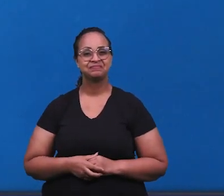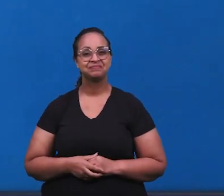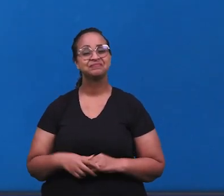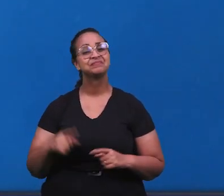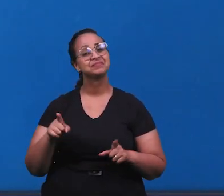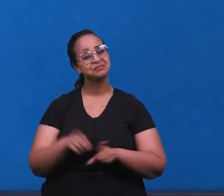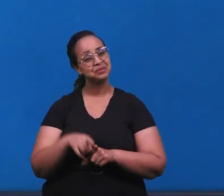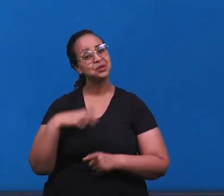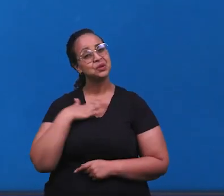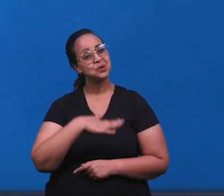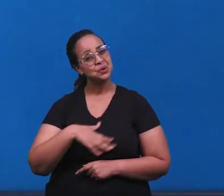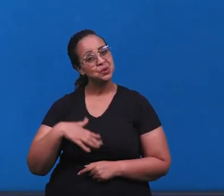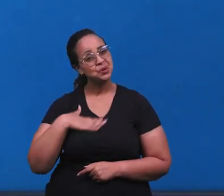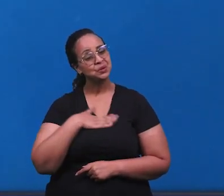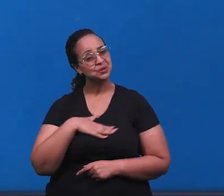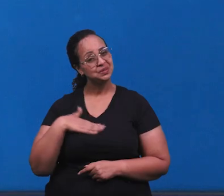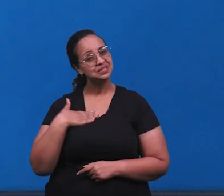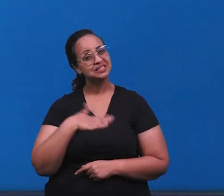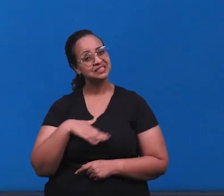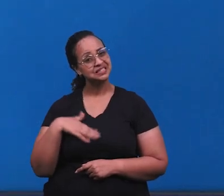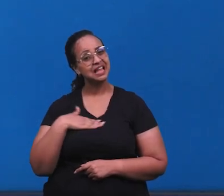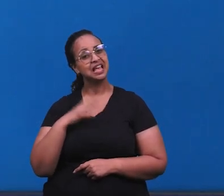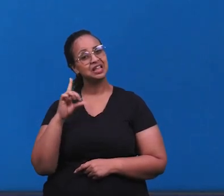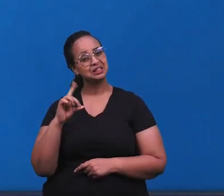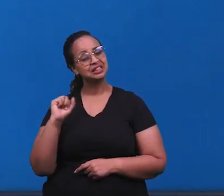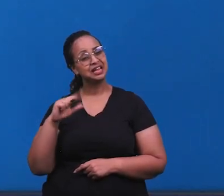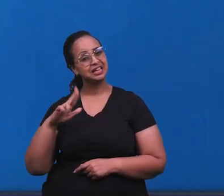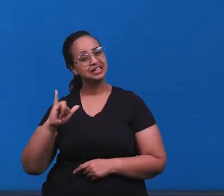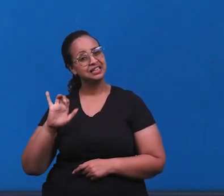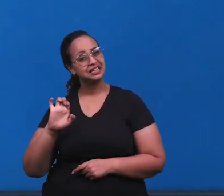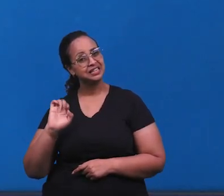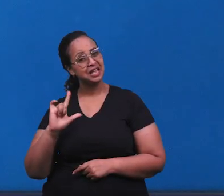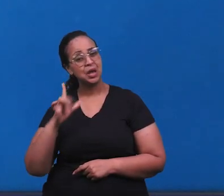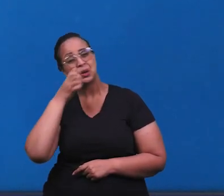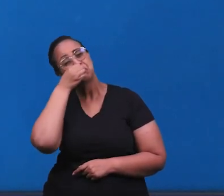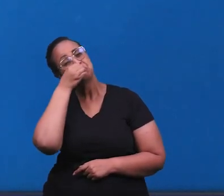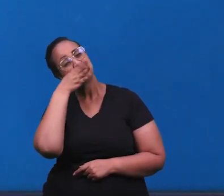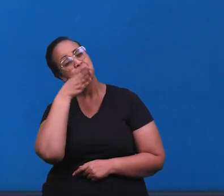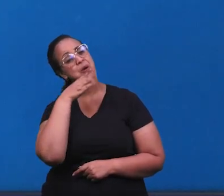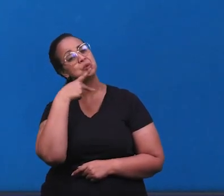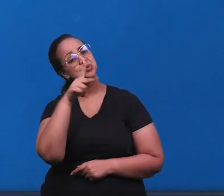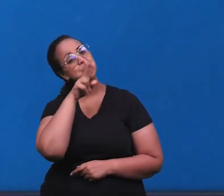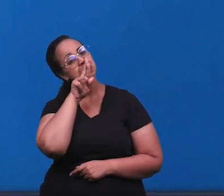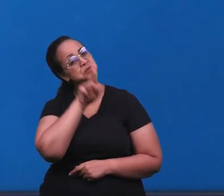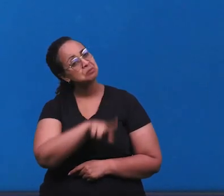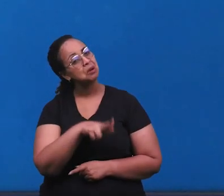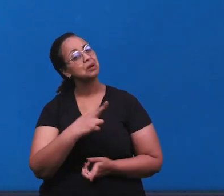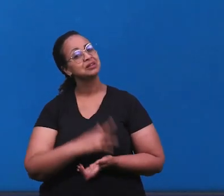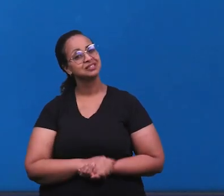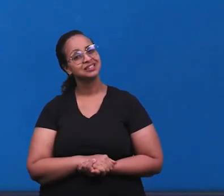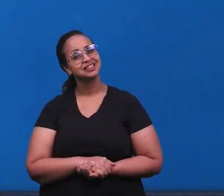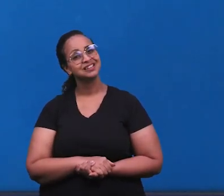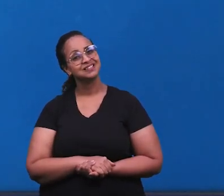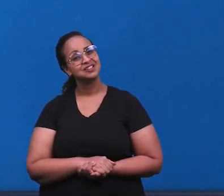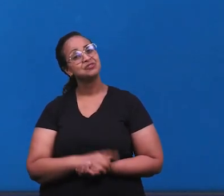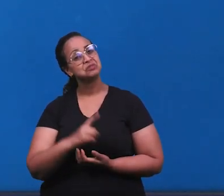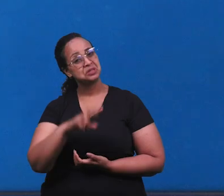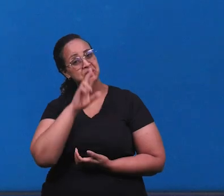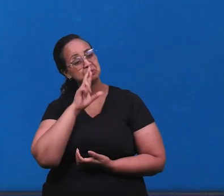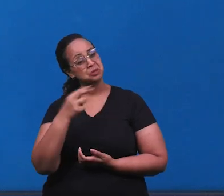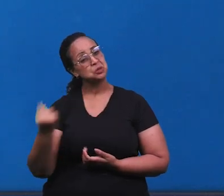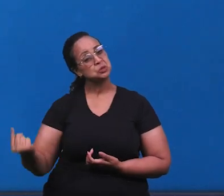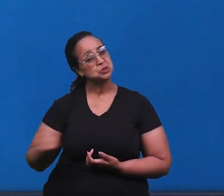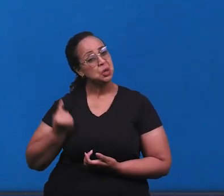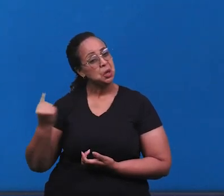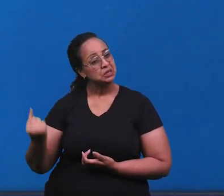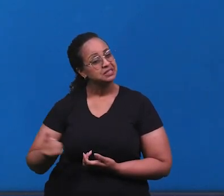resposta. Gostei também da participação lá do Daniel. Daniel, que bom essa participação sua, né? Você pôde